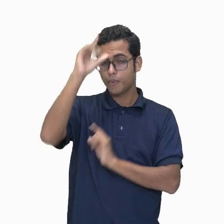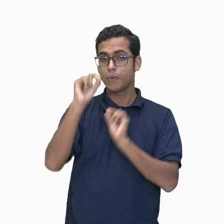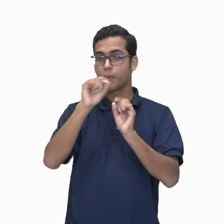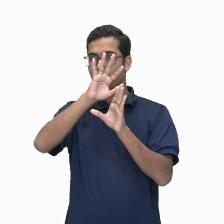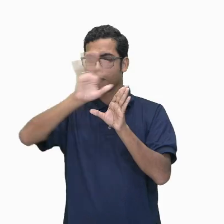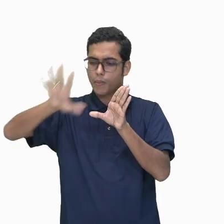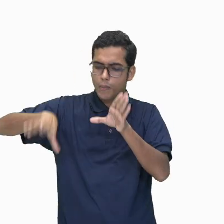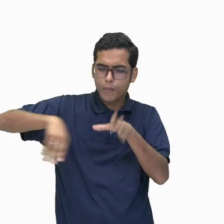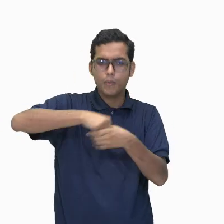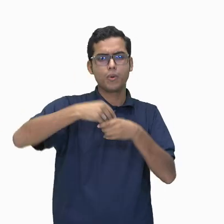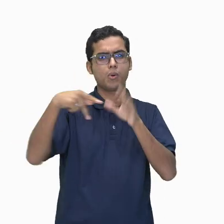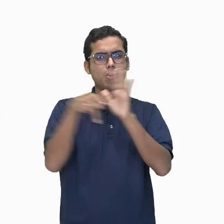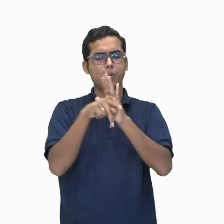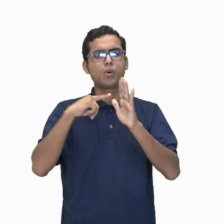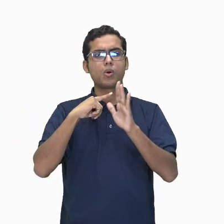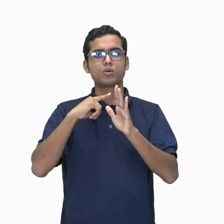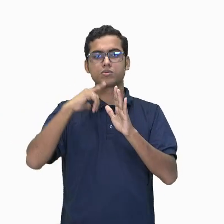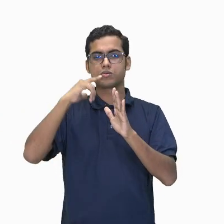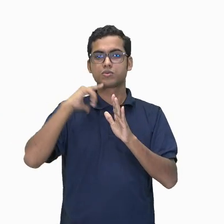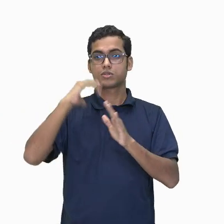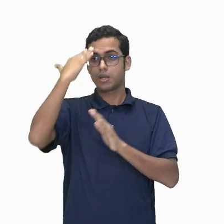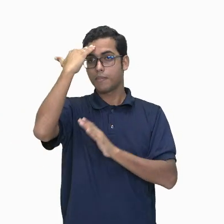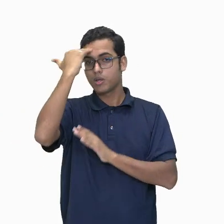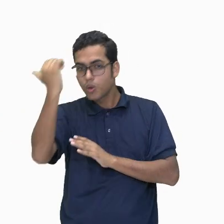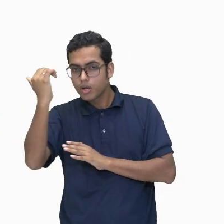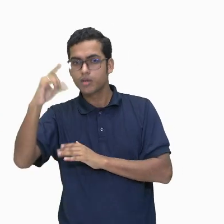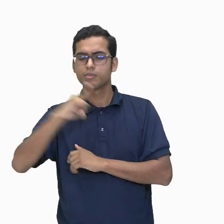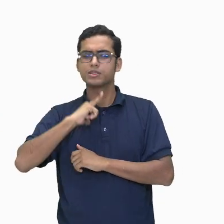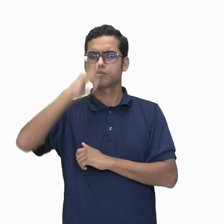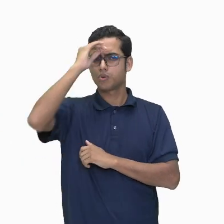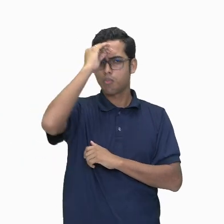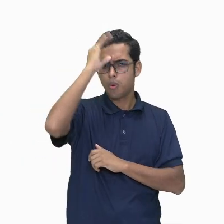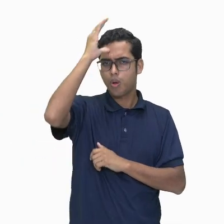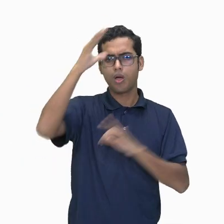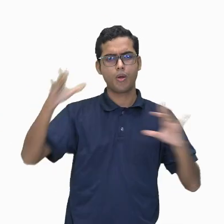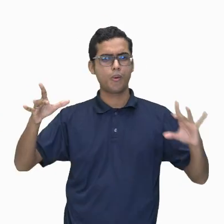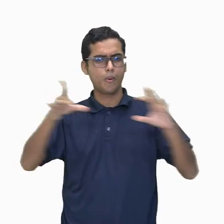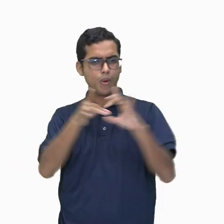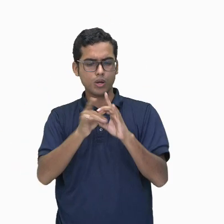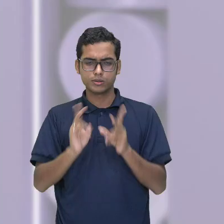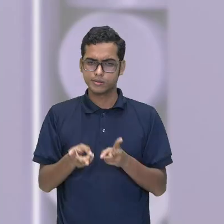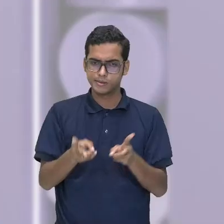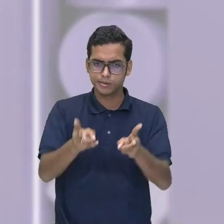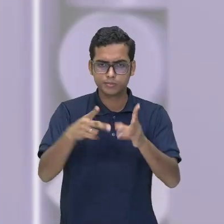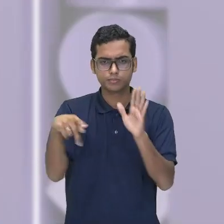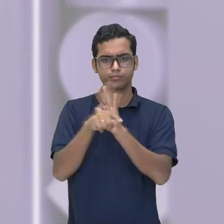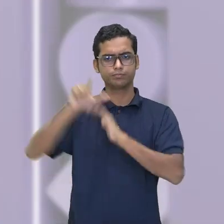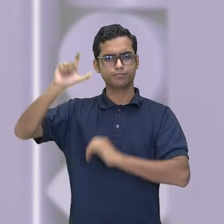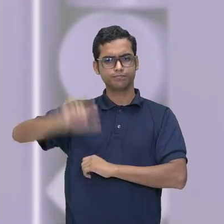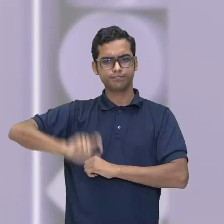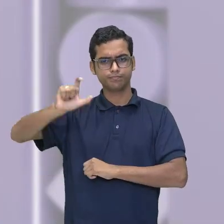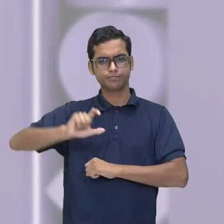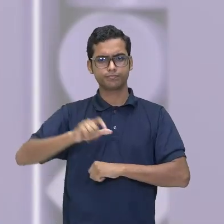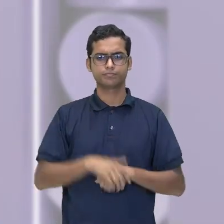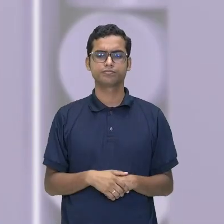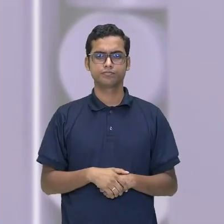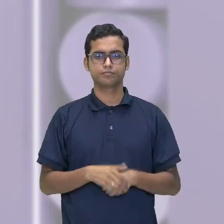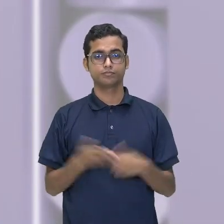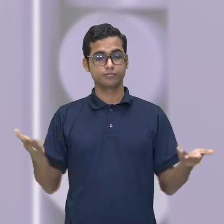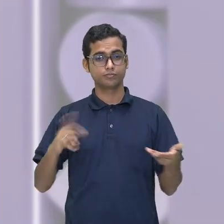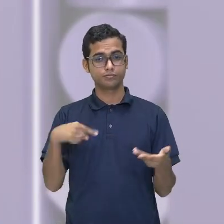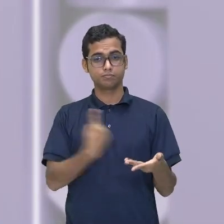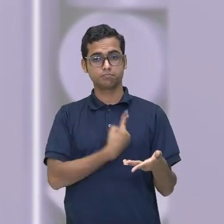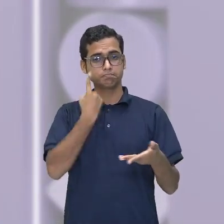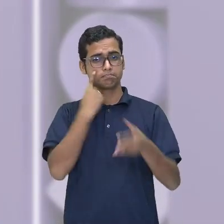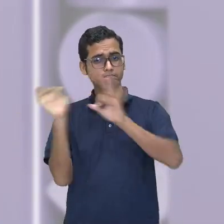parte da sabedoria, né? Isso aqui é uma coisa bem legal em relação à sabedoria no islamismo. Agora nós vamos ver um